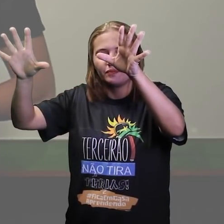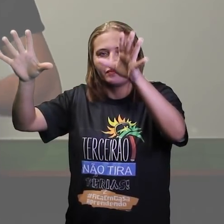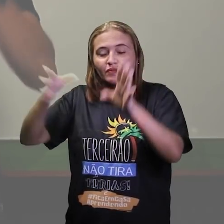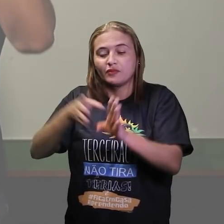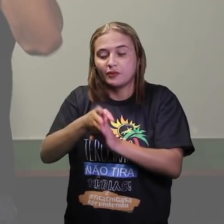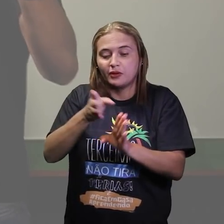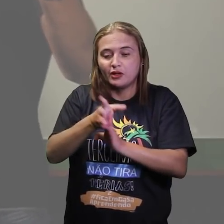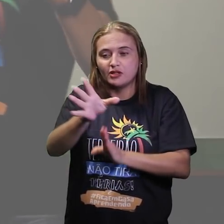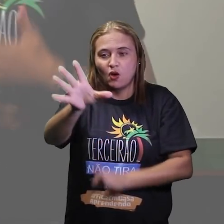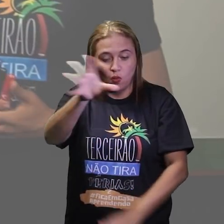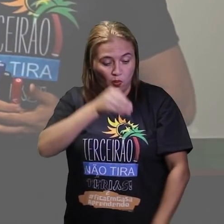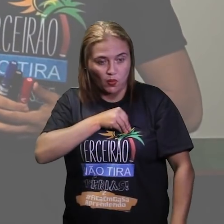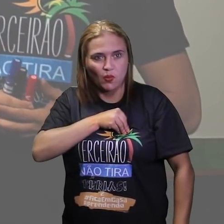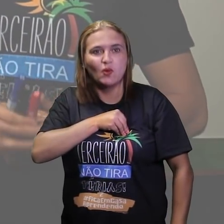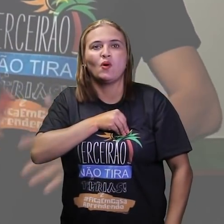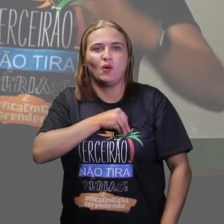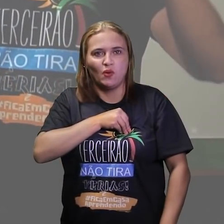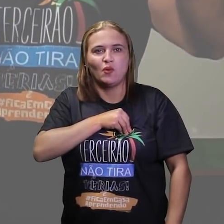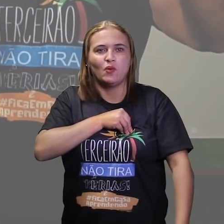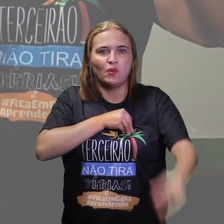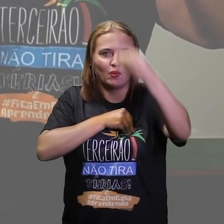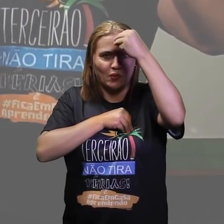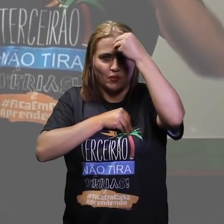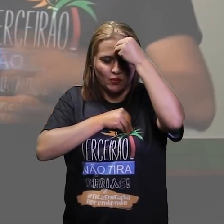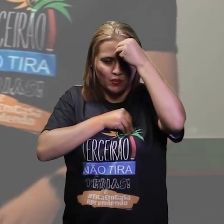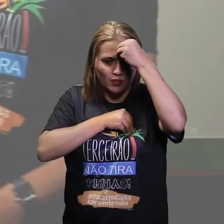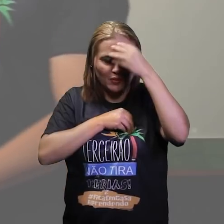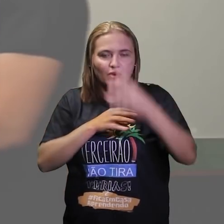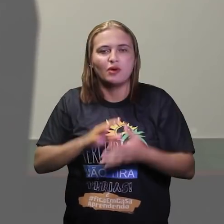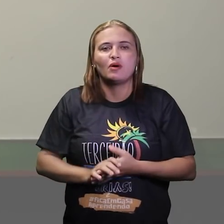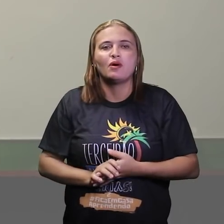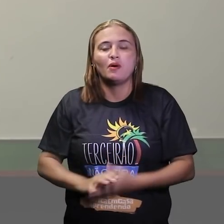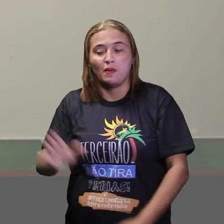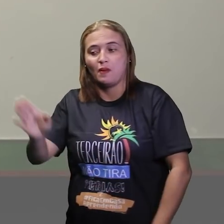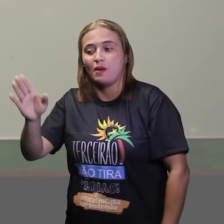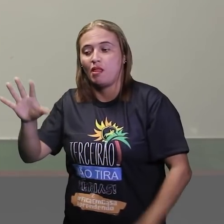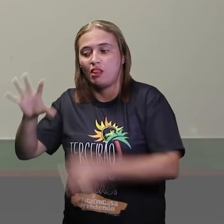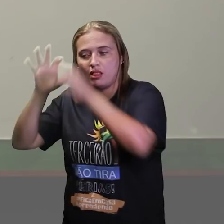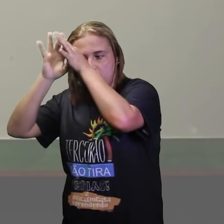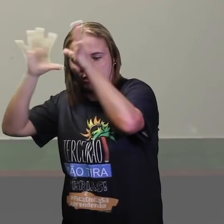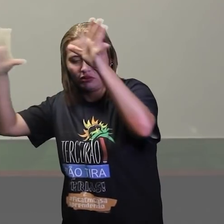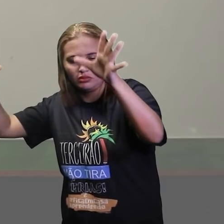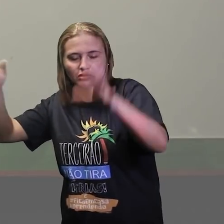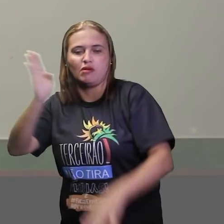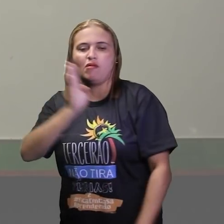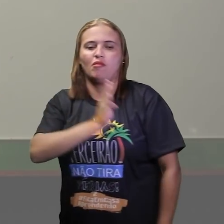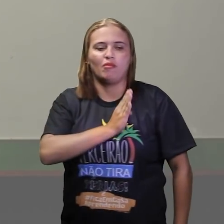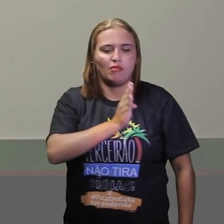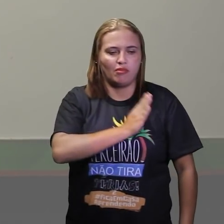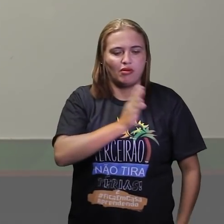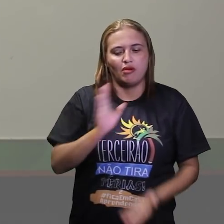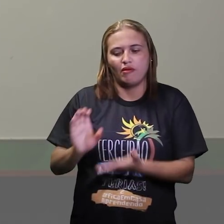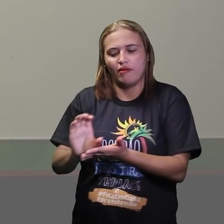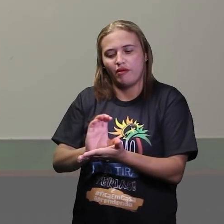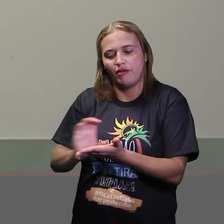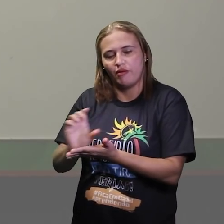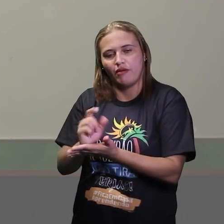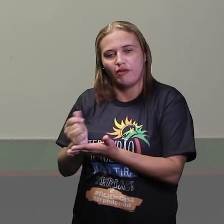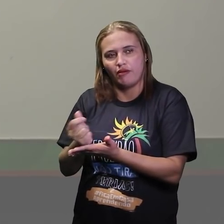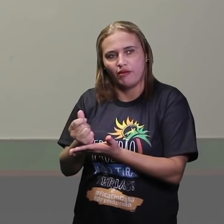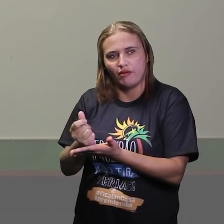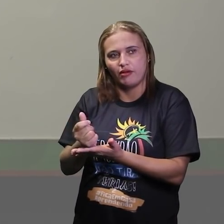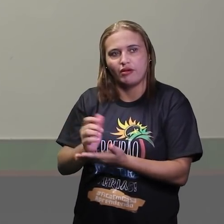ti. Liberalismo burguês, capitalismo. Olha só, aqui está a expressão do capital, na verdade.